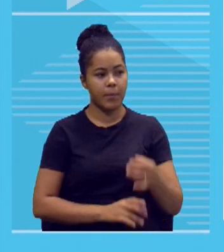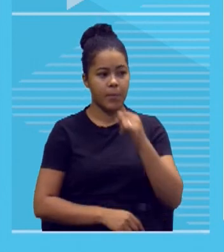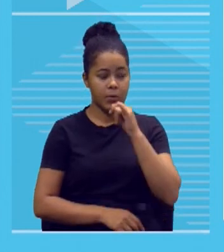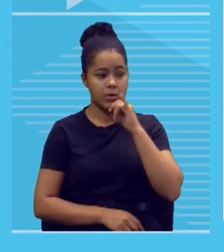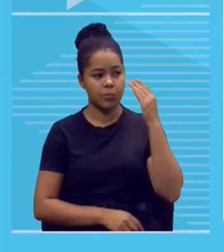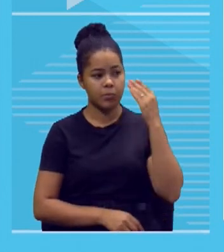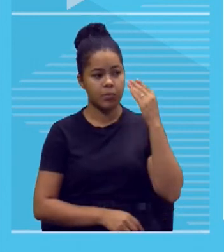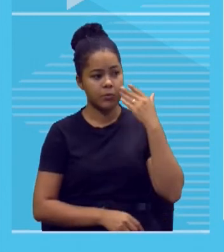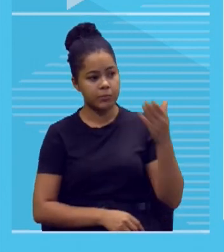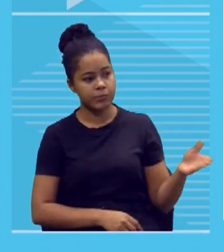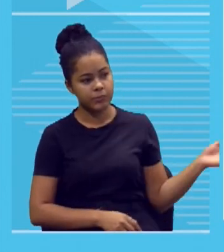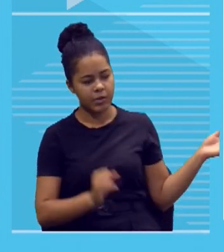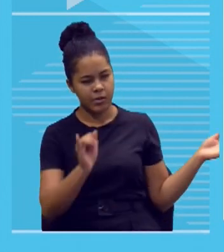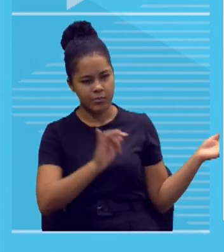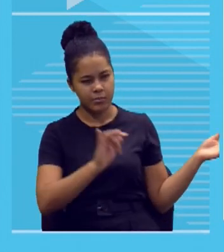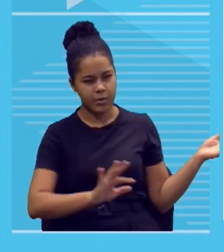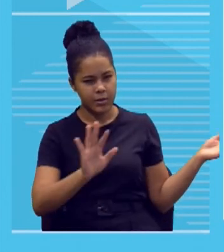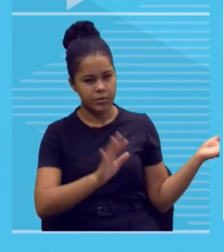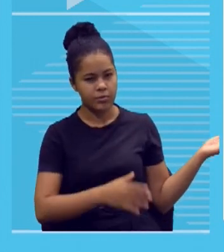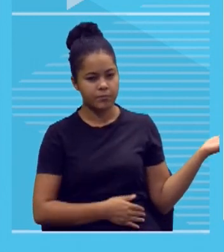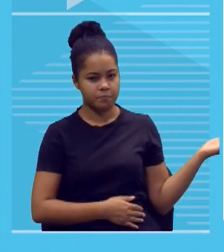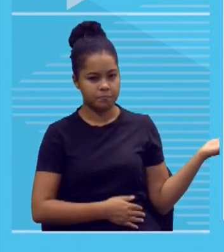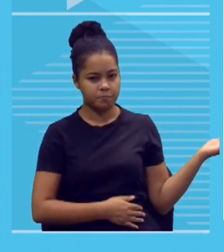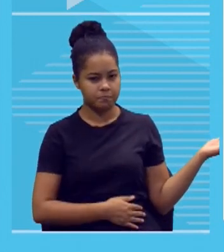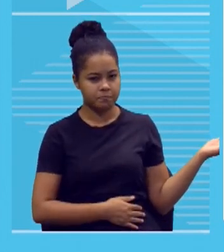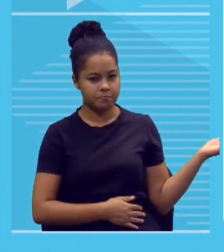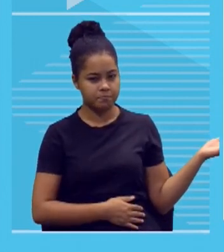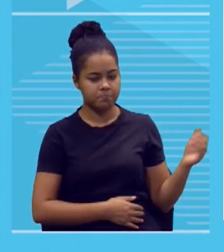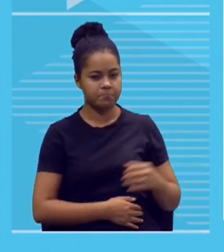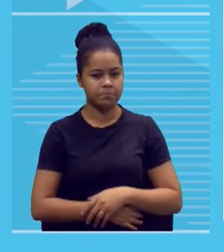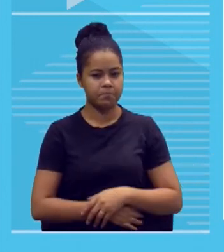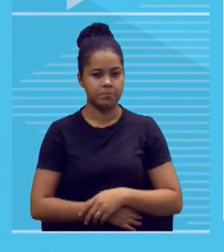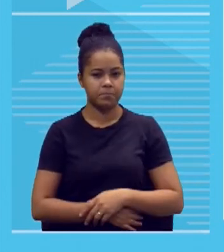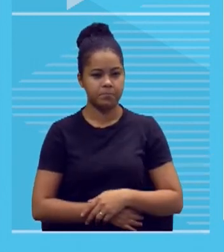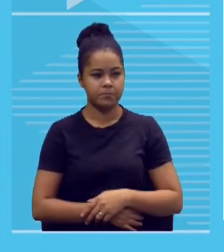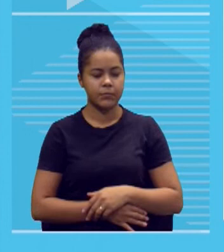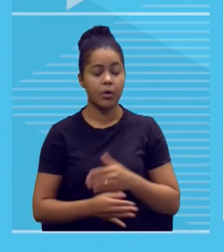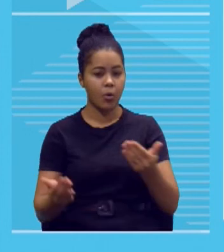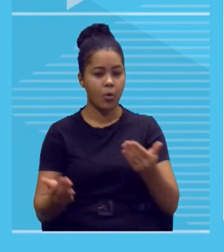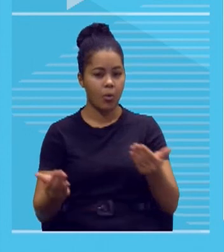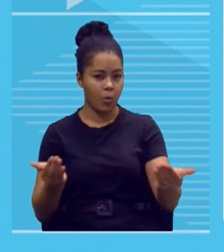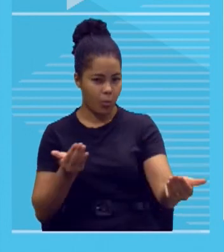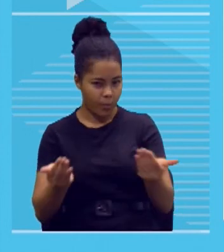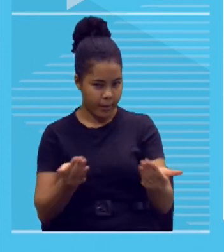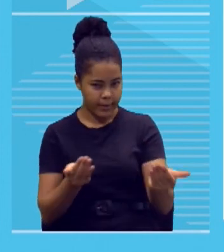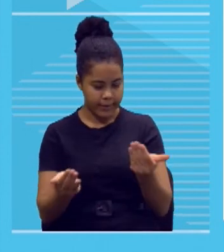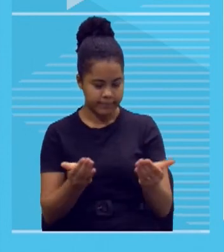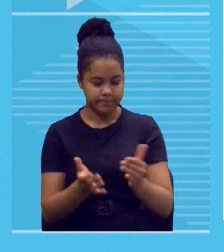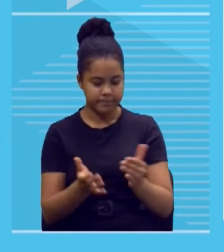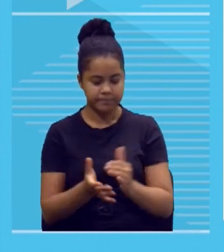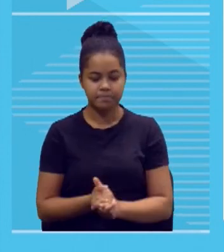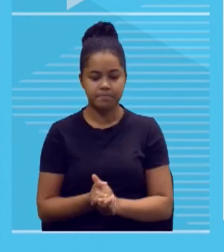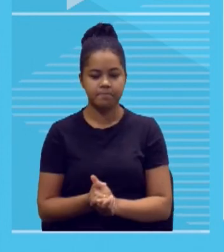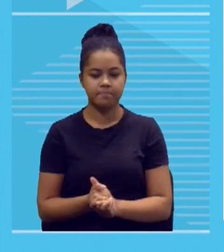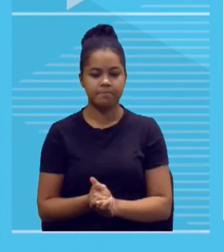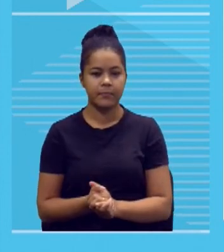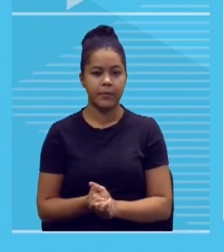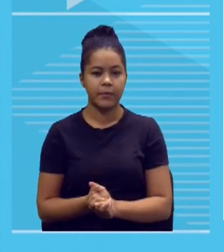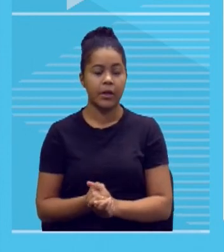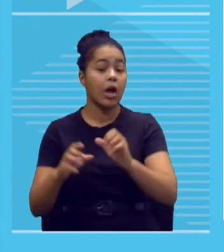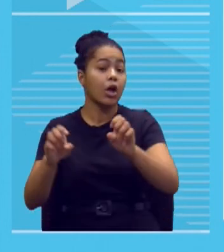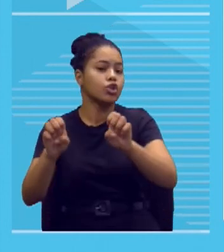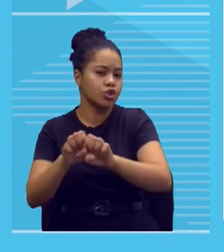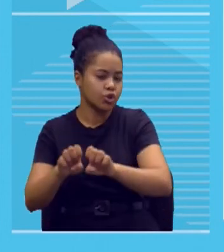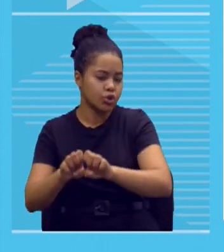que compõem a asa de um inseto Olha isso colocação se for pegar